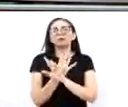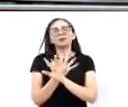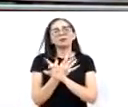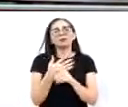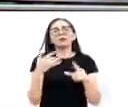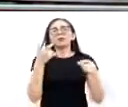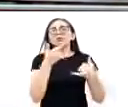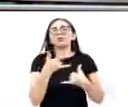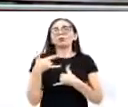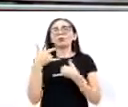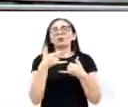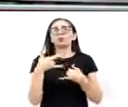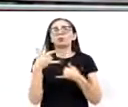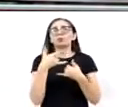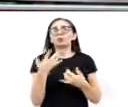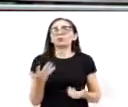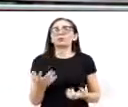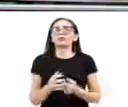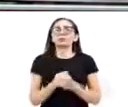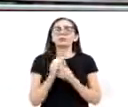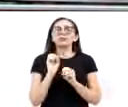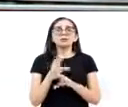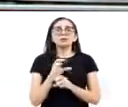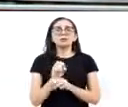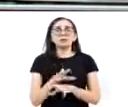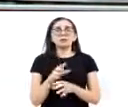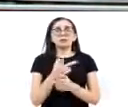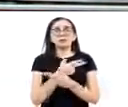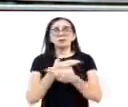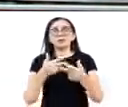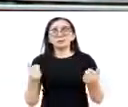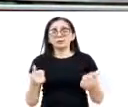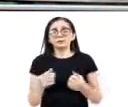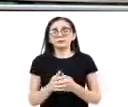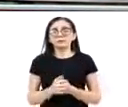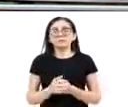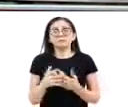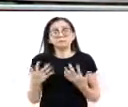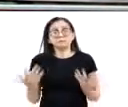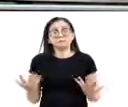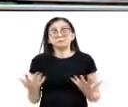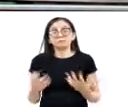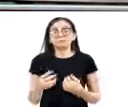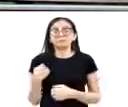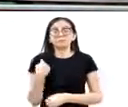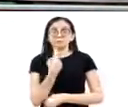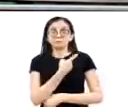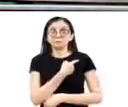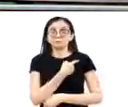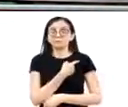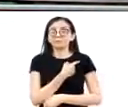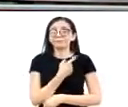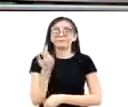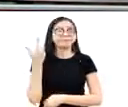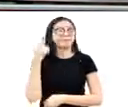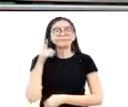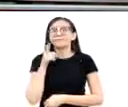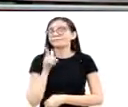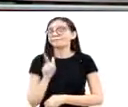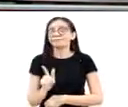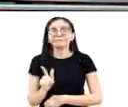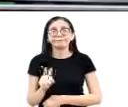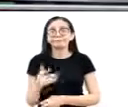remotas, aulas online, ensino híbrido, todas as formas que nós encontramos. Mas, de alguma forma, nós ainda